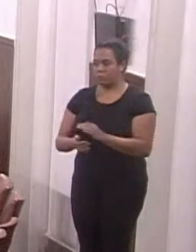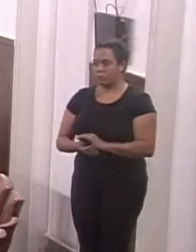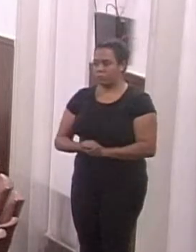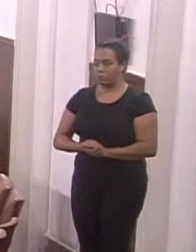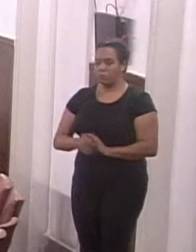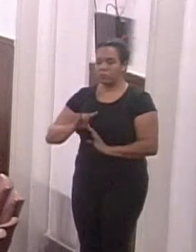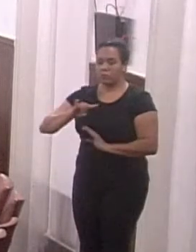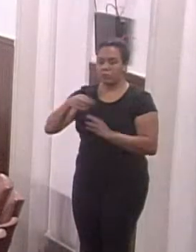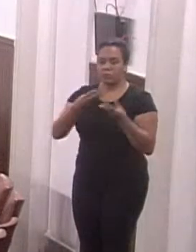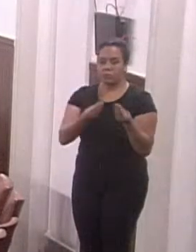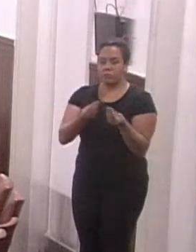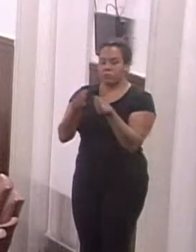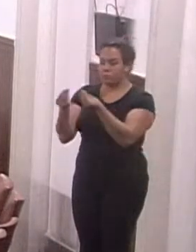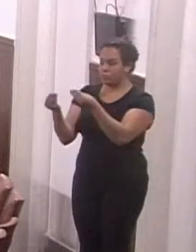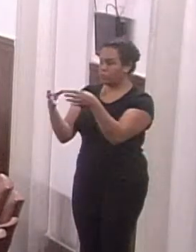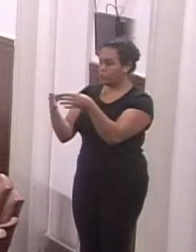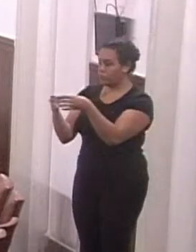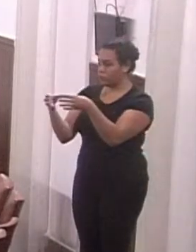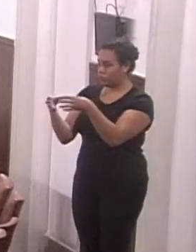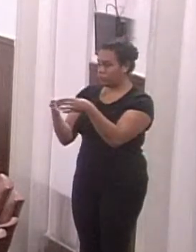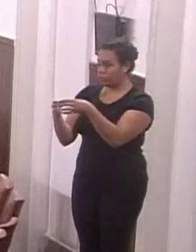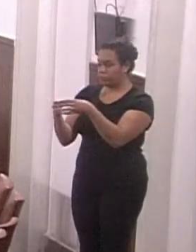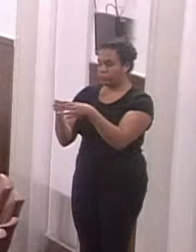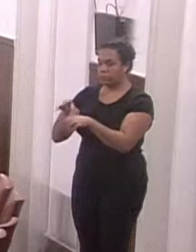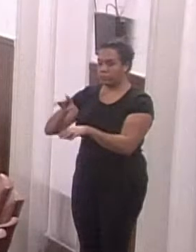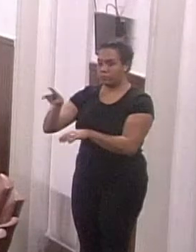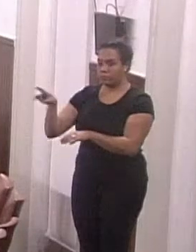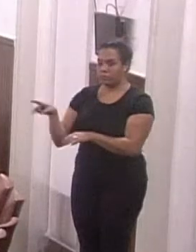para entregar para os membros da nossa equipe que estão aí.